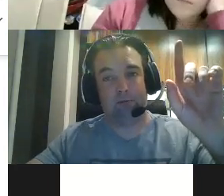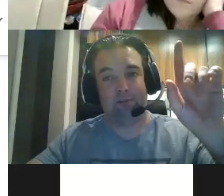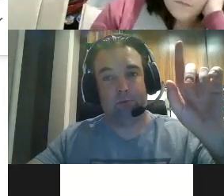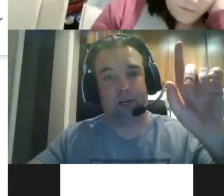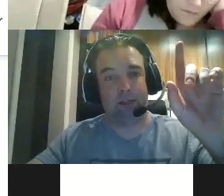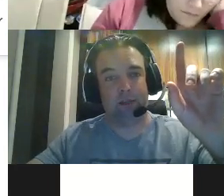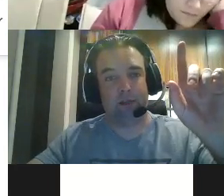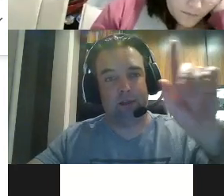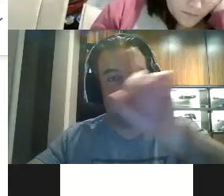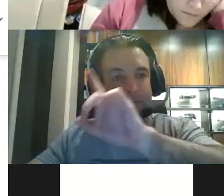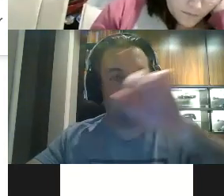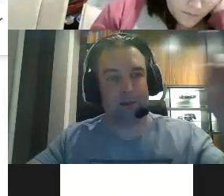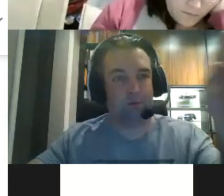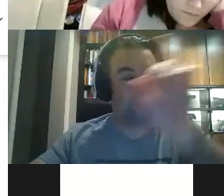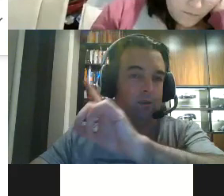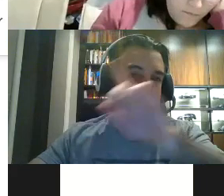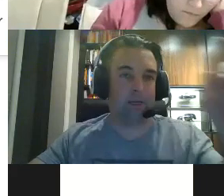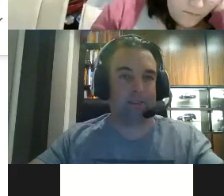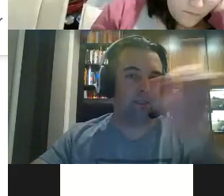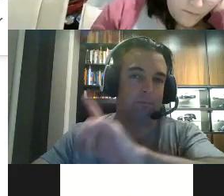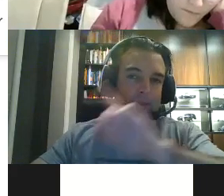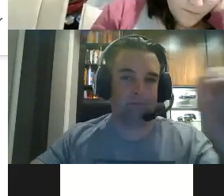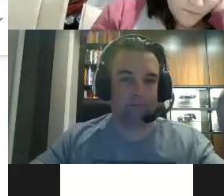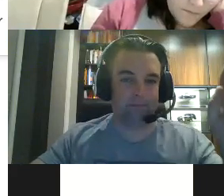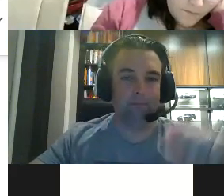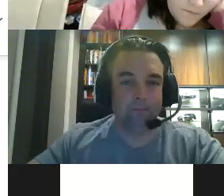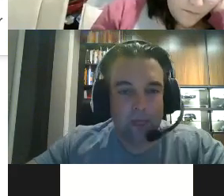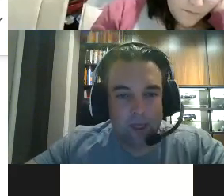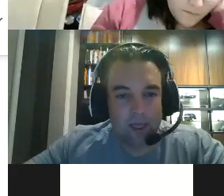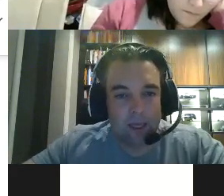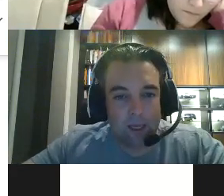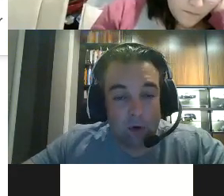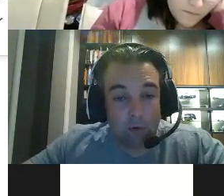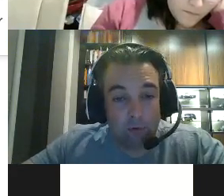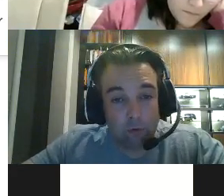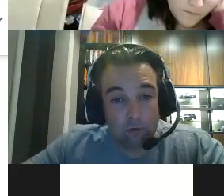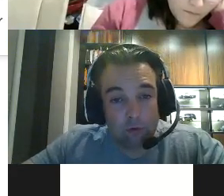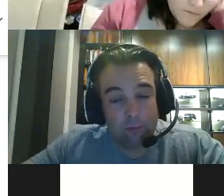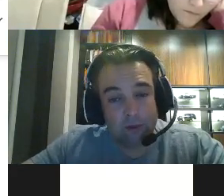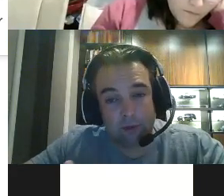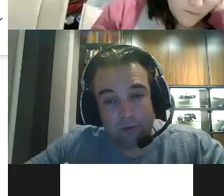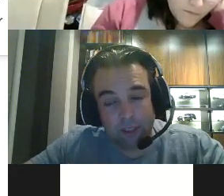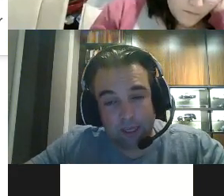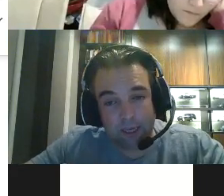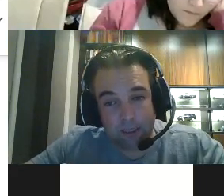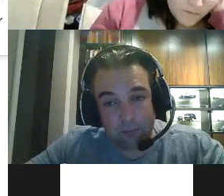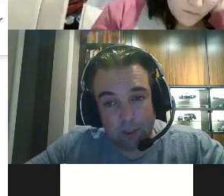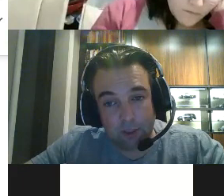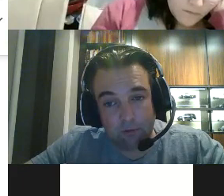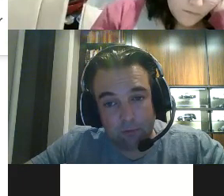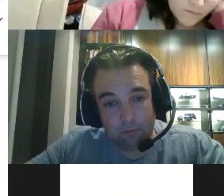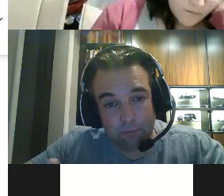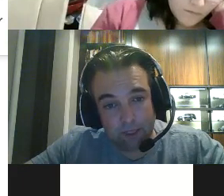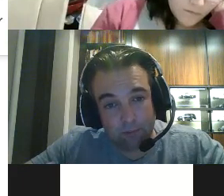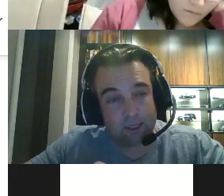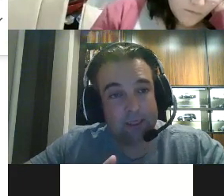de água evaporada, transportando acima. O fluxo sobre a superfície terrestre é